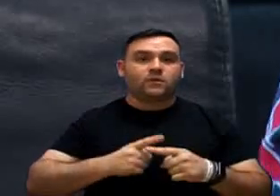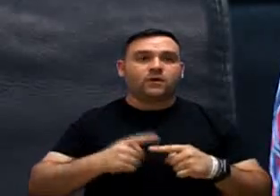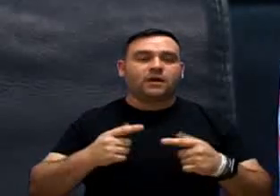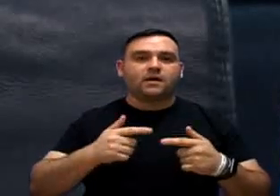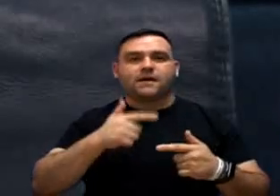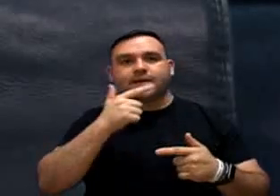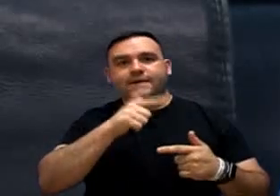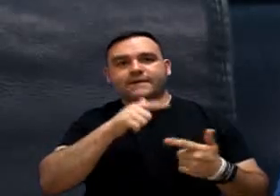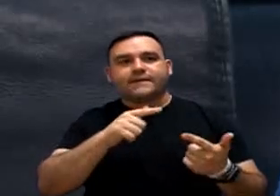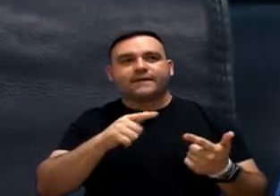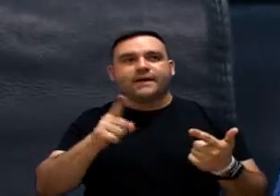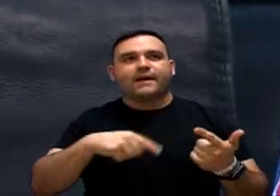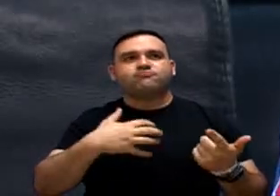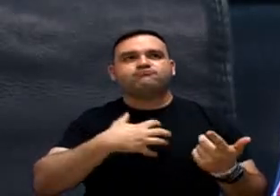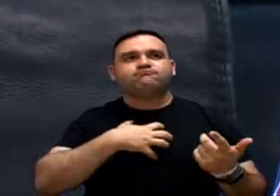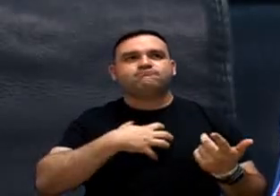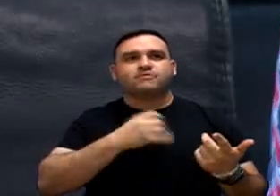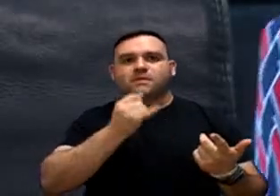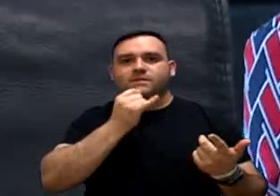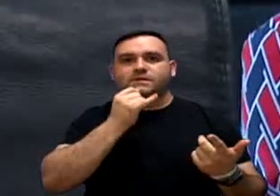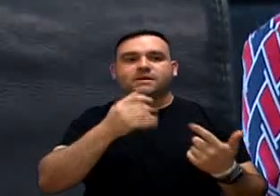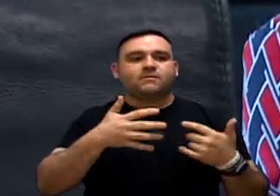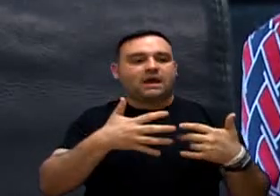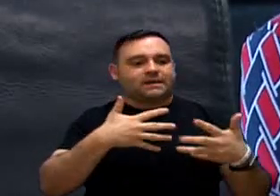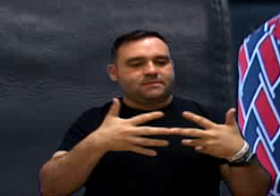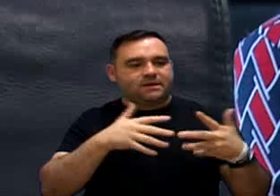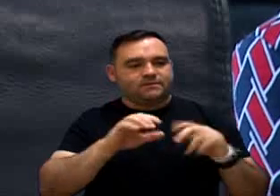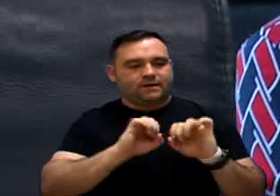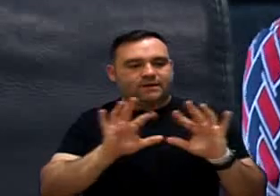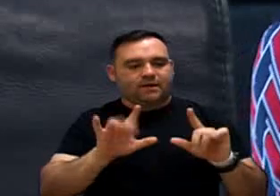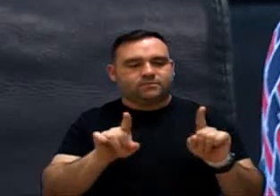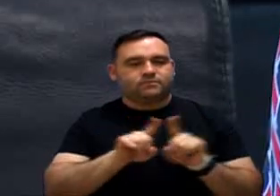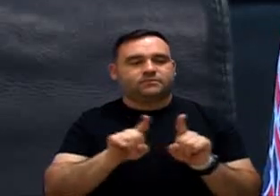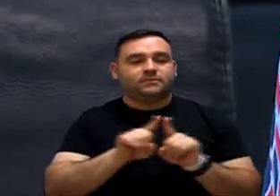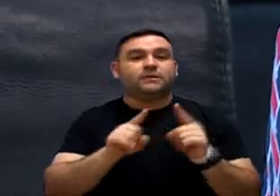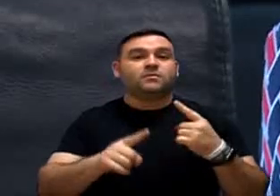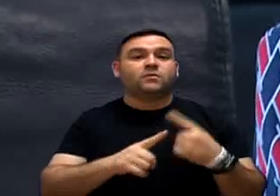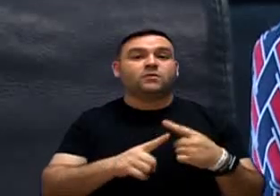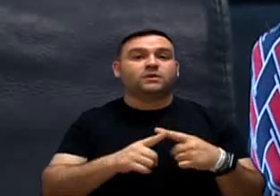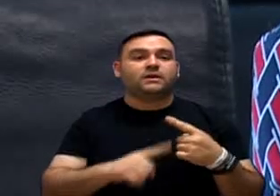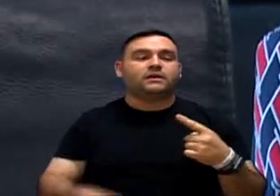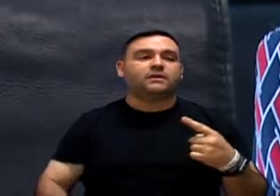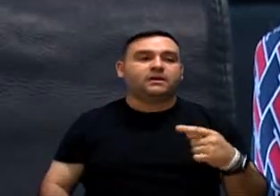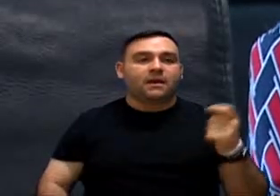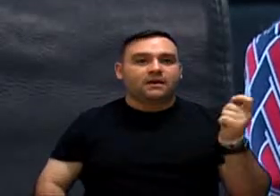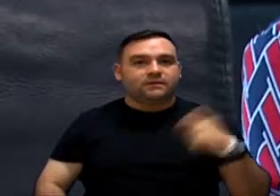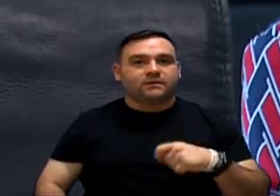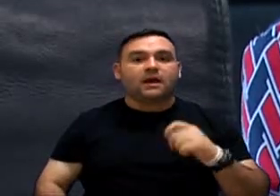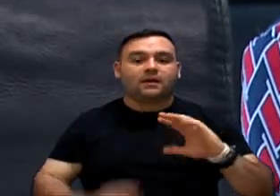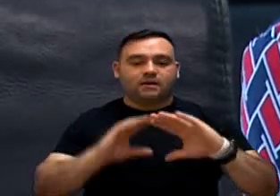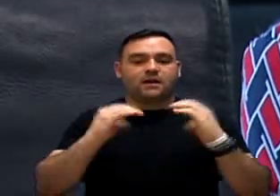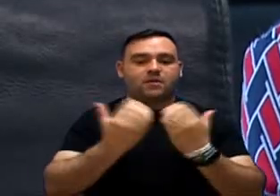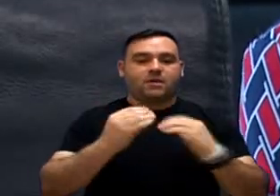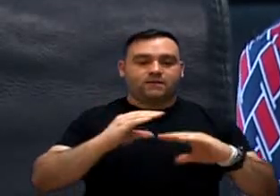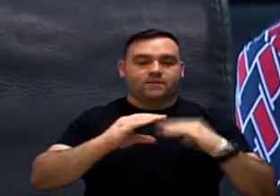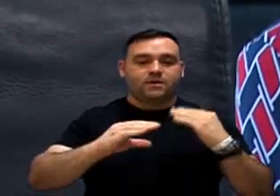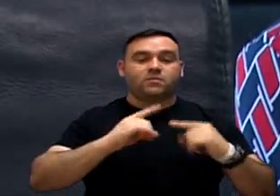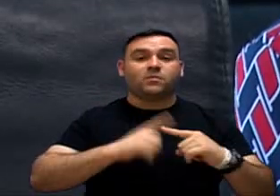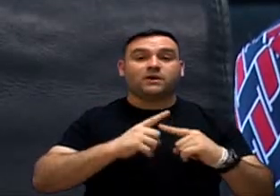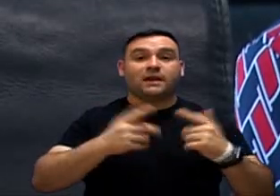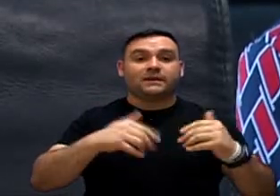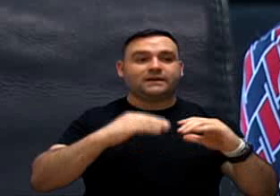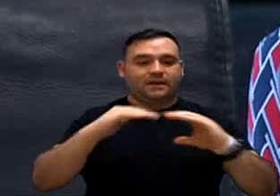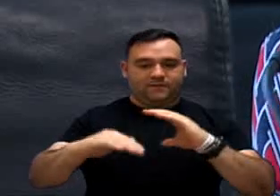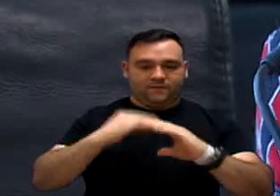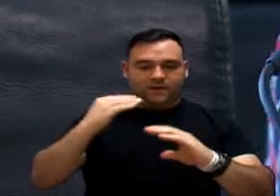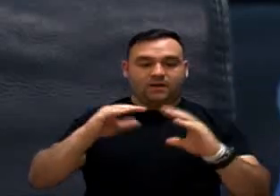haja uma maneira de dar transparência, para que possa aí vir para a Câmara, porque a intenção que mande para